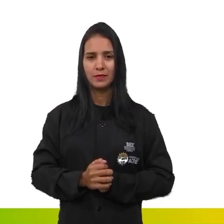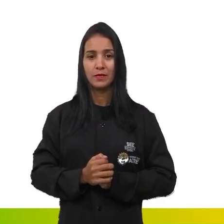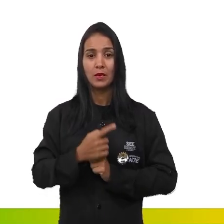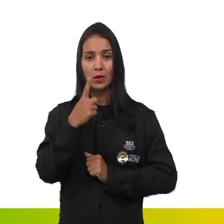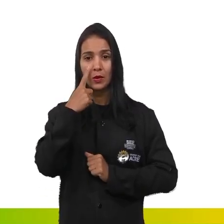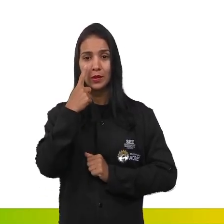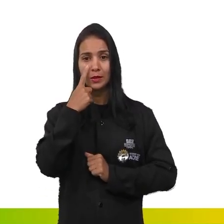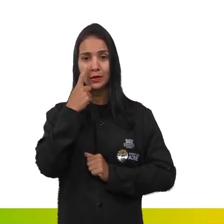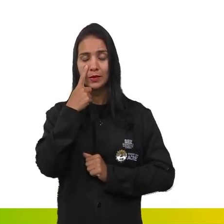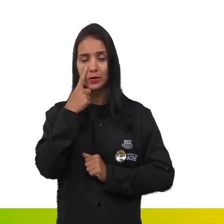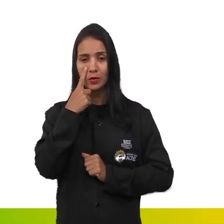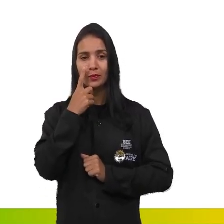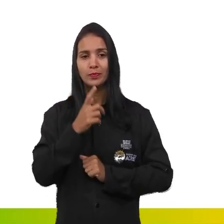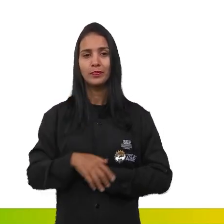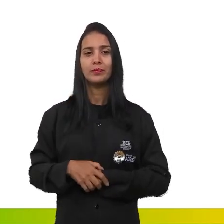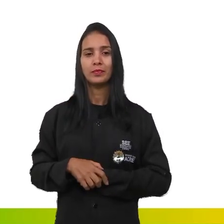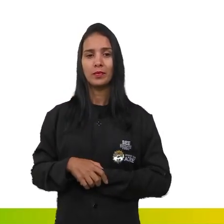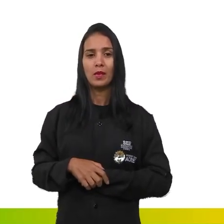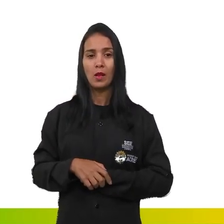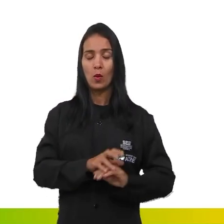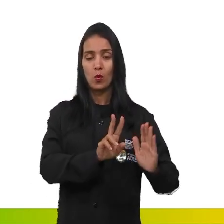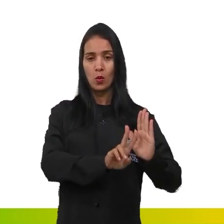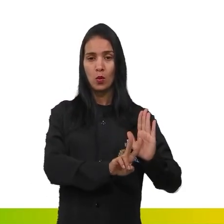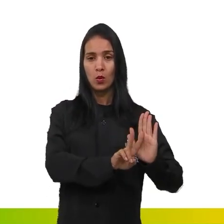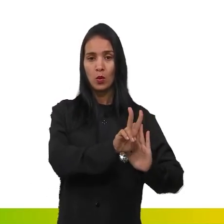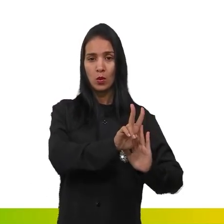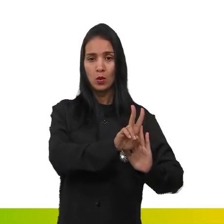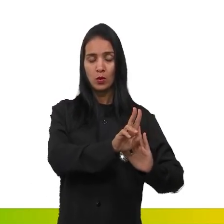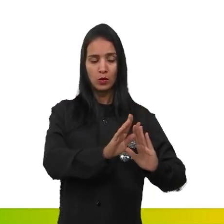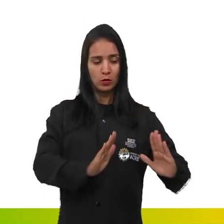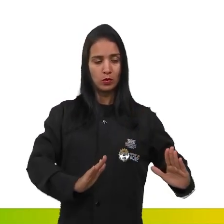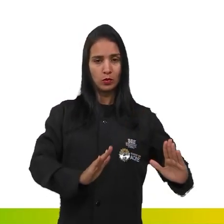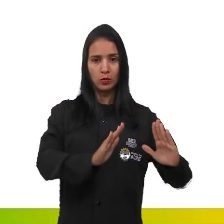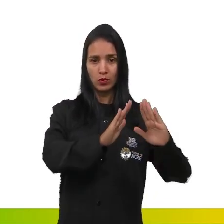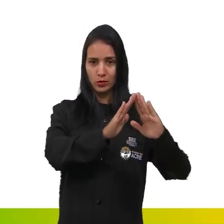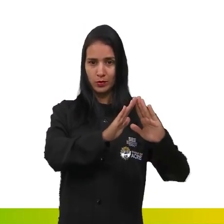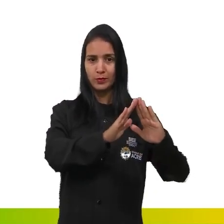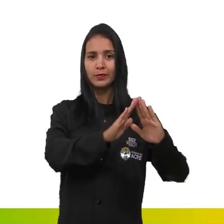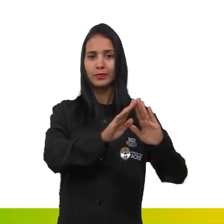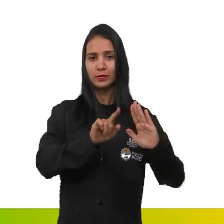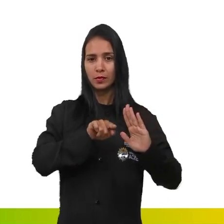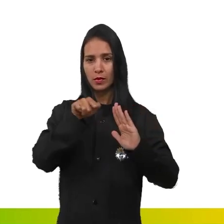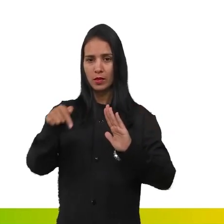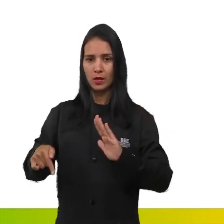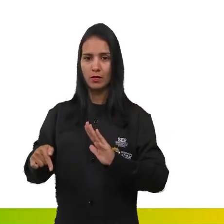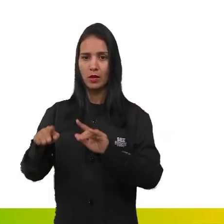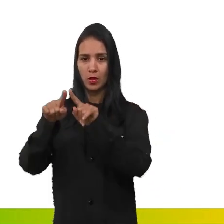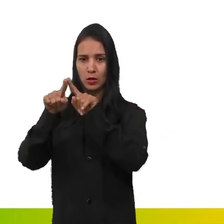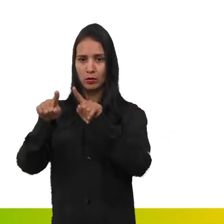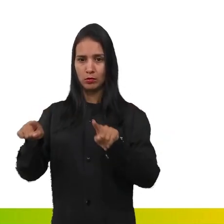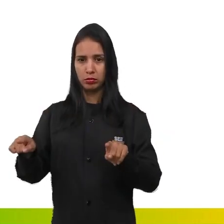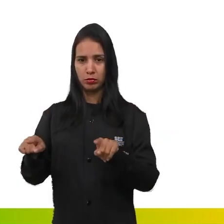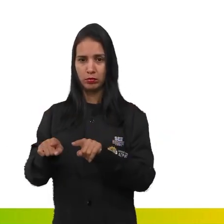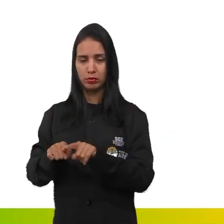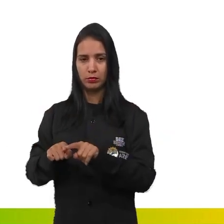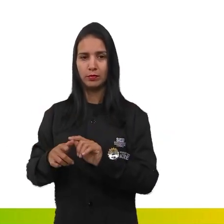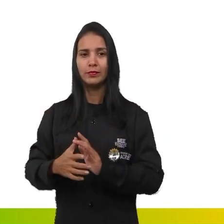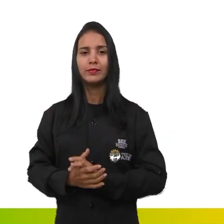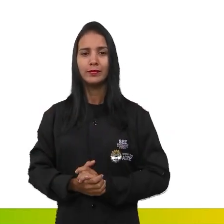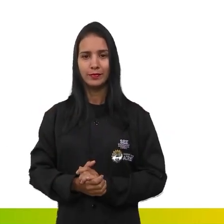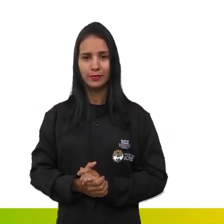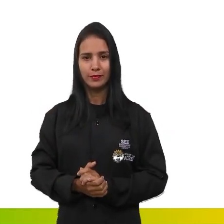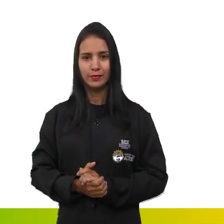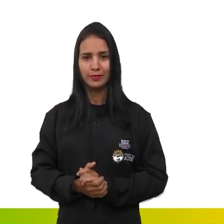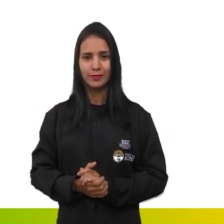Aqui. O volume do cone eu vou comparar com um volume que já devo conhecer, por exemplo, o do